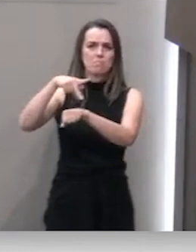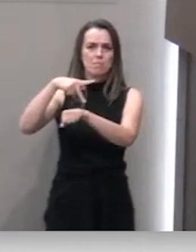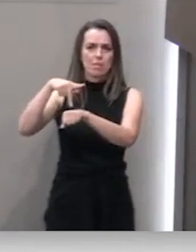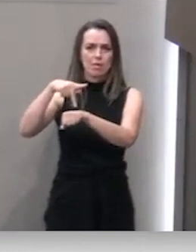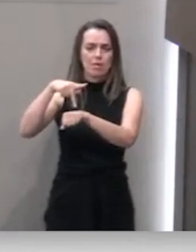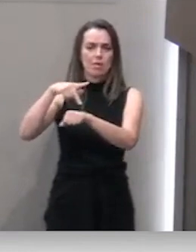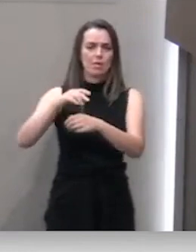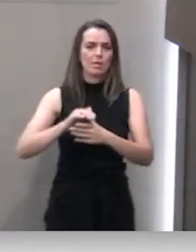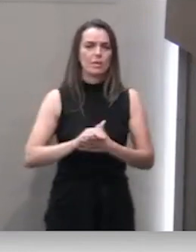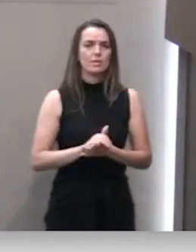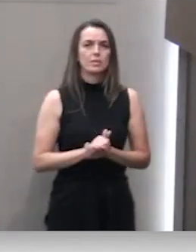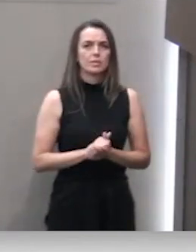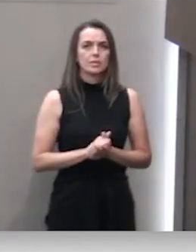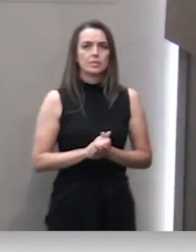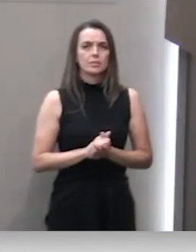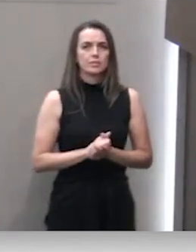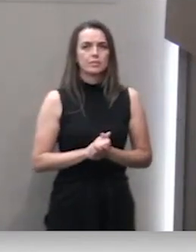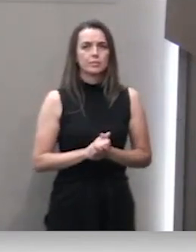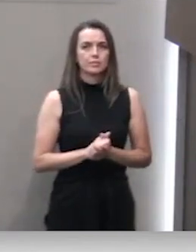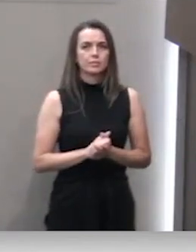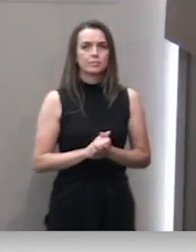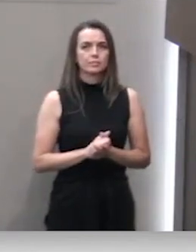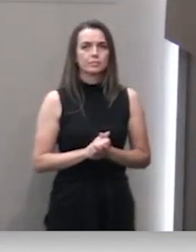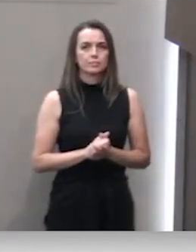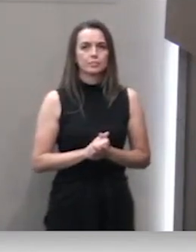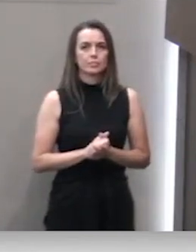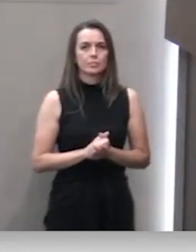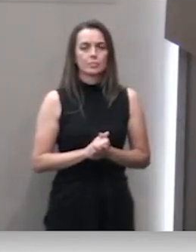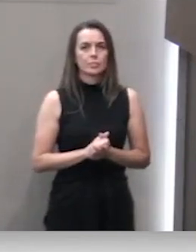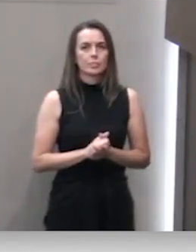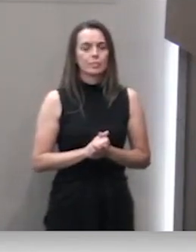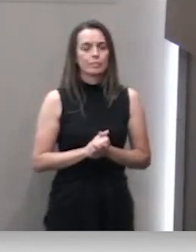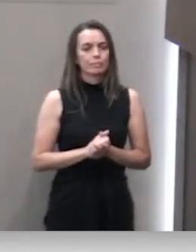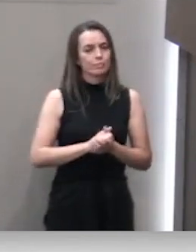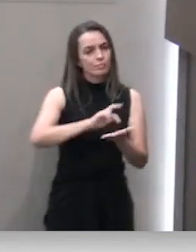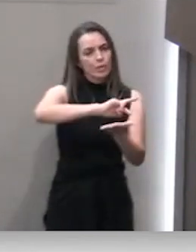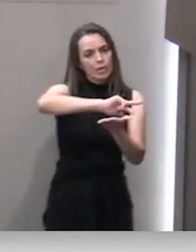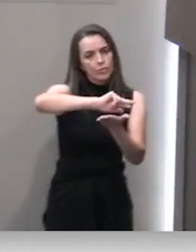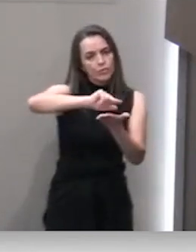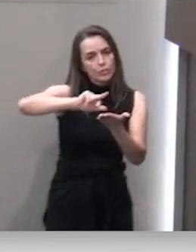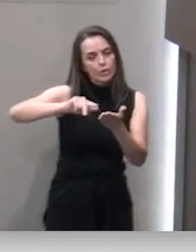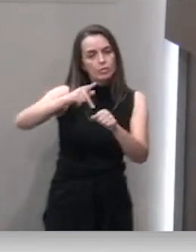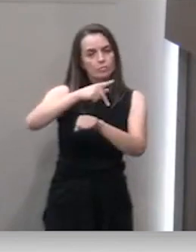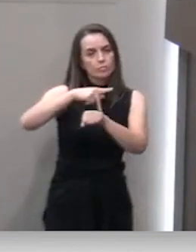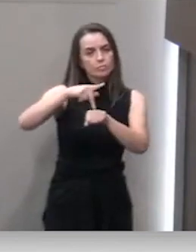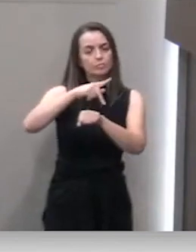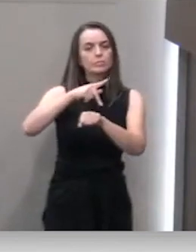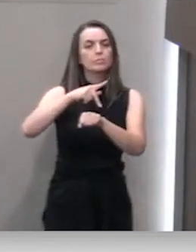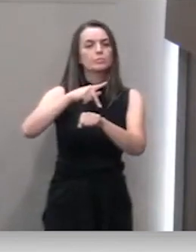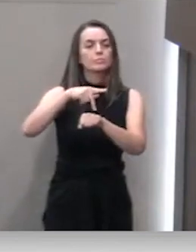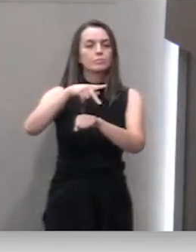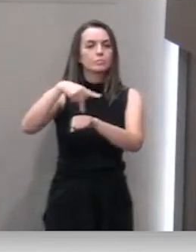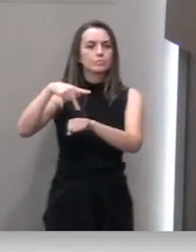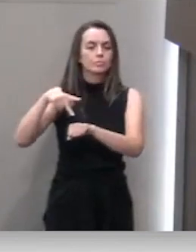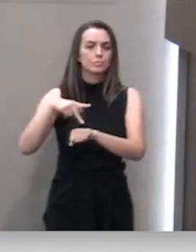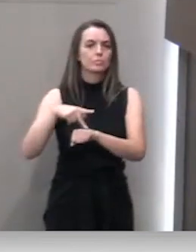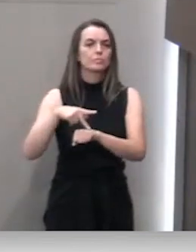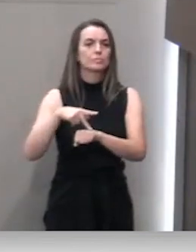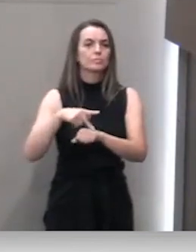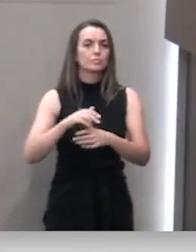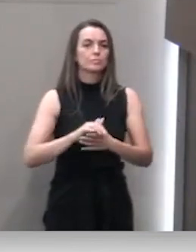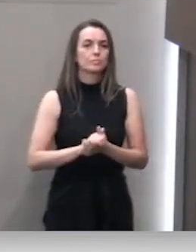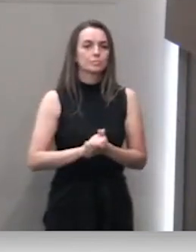Pode passar. Pode passar. Em vários países, houve várias políticas de